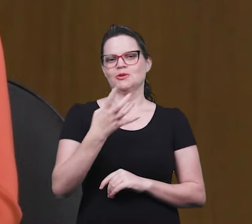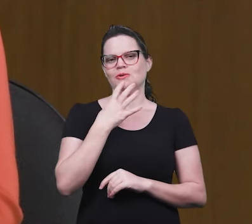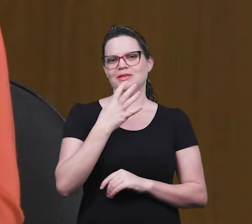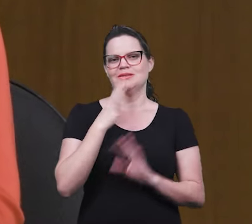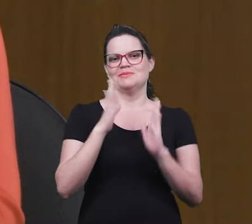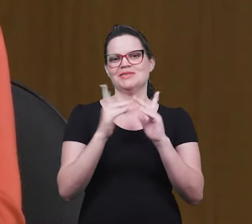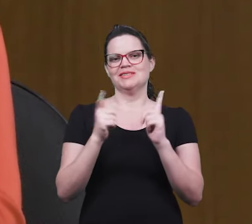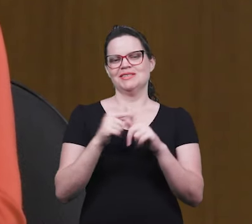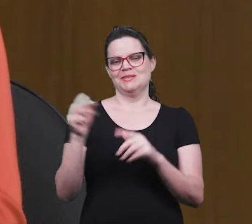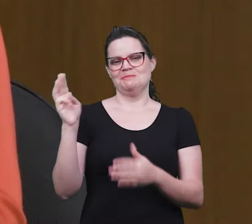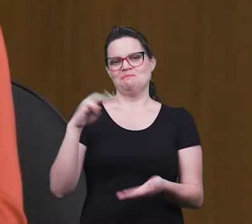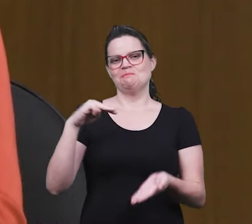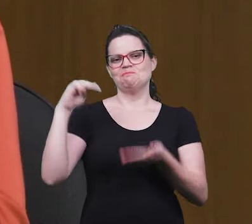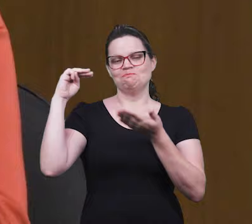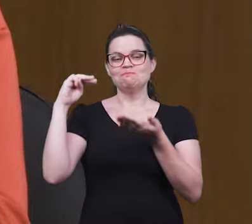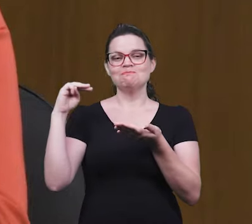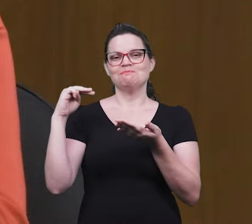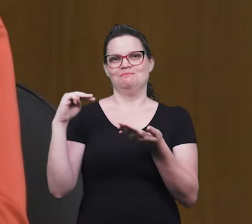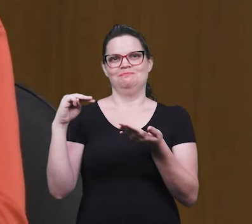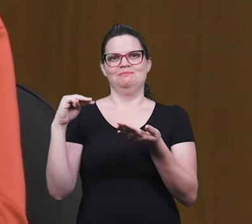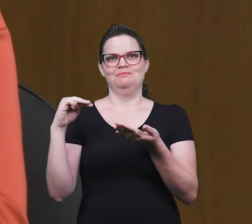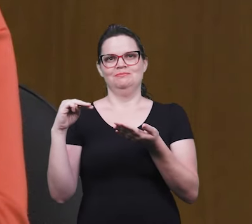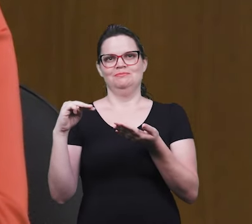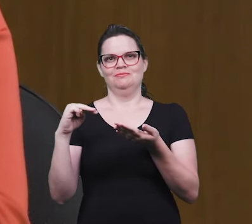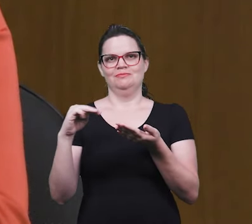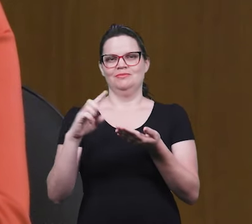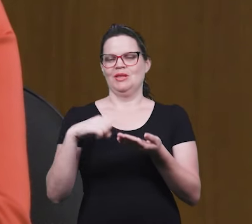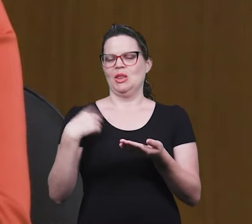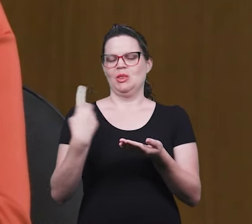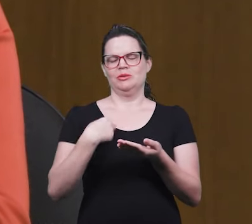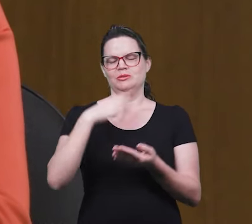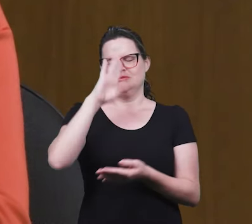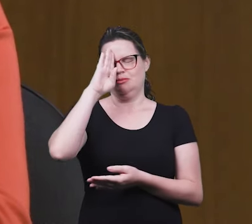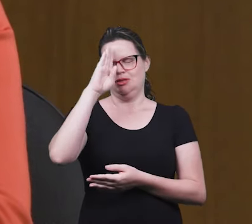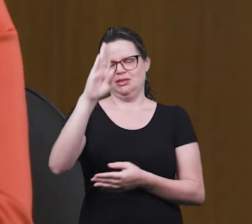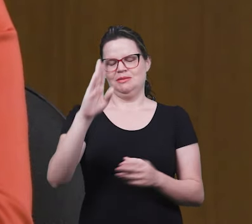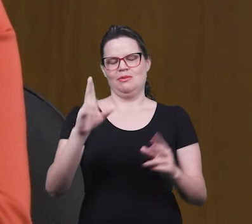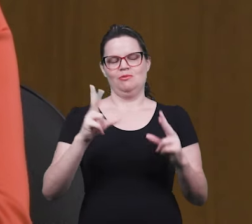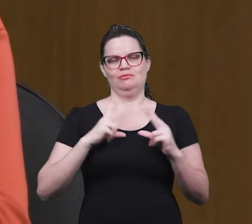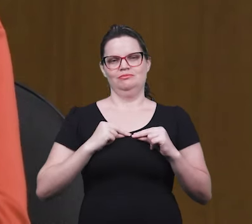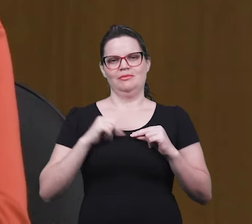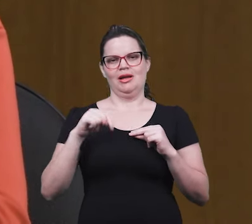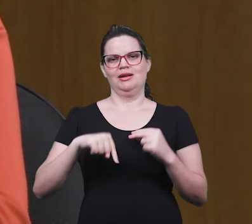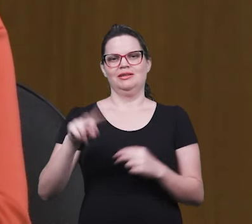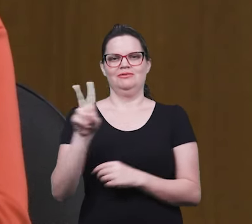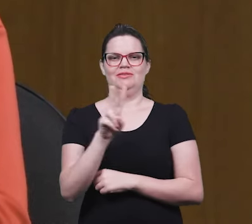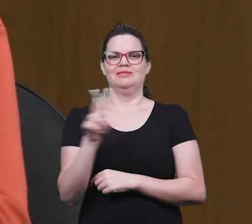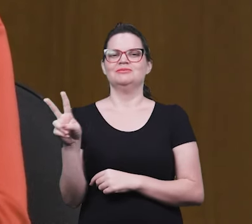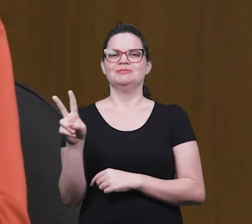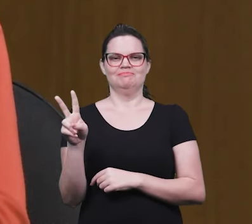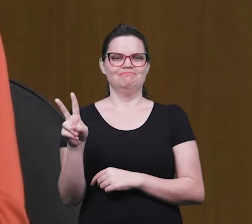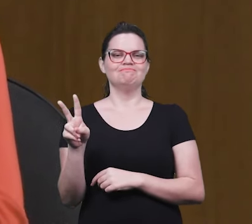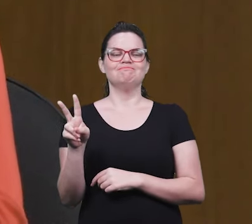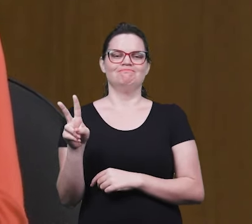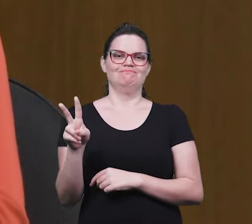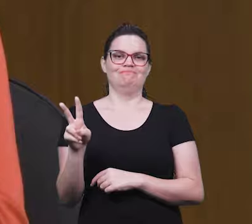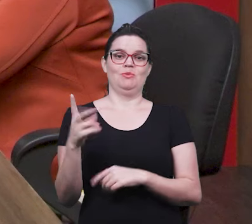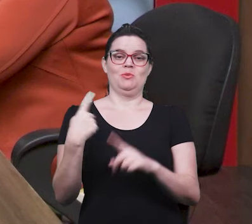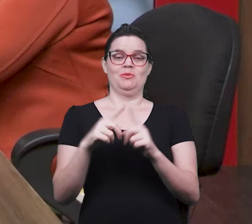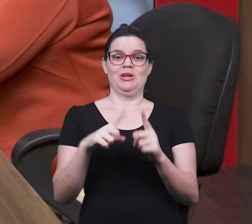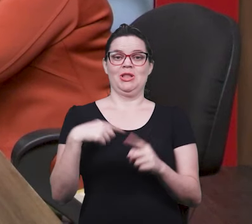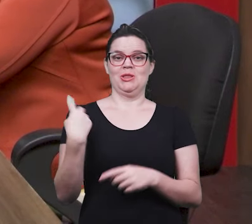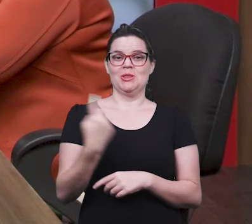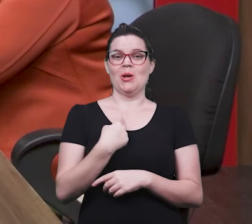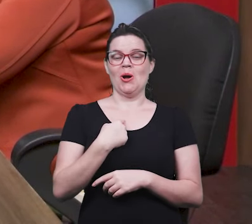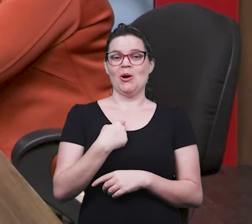do Senhor. A maior herança nossa foi aqui em Vila Velha. Quando nós